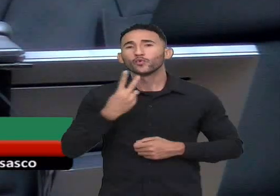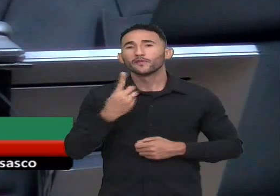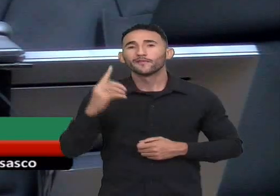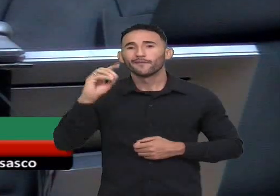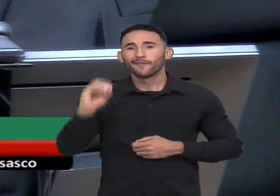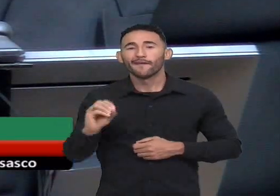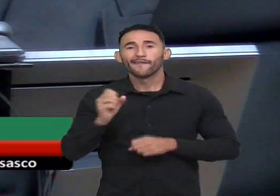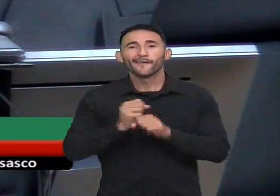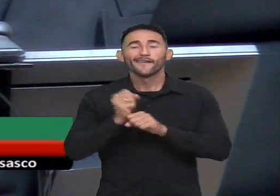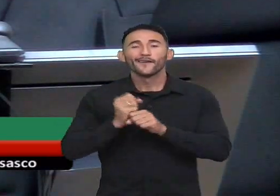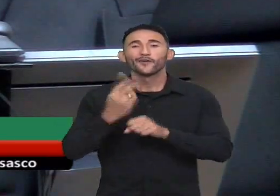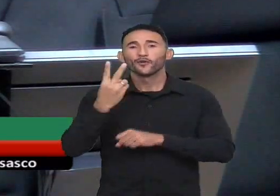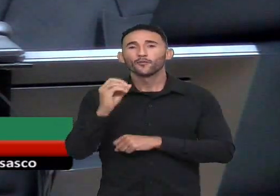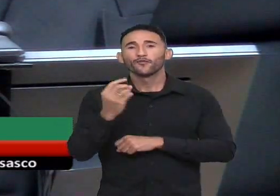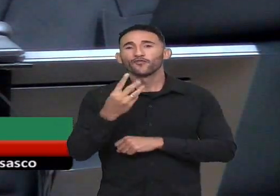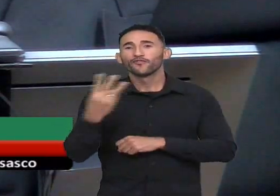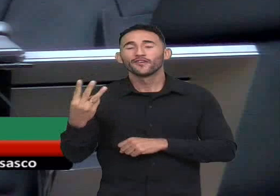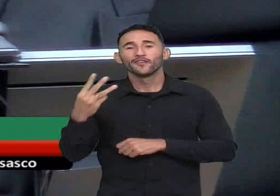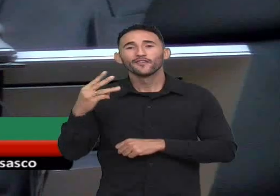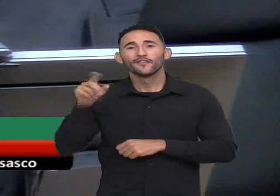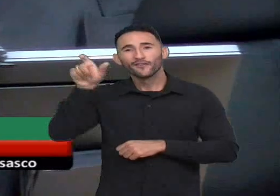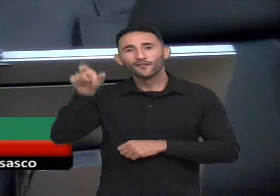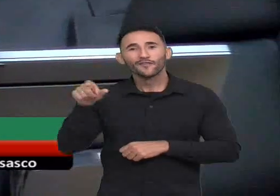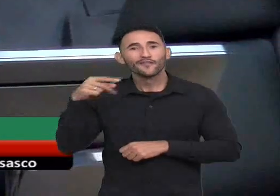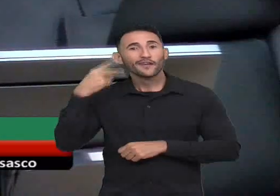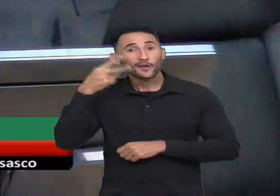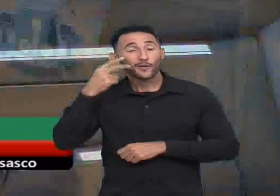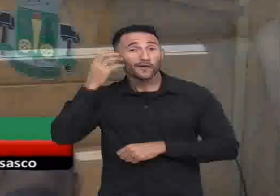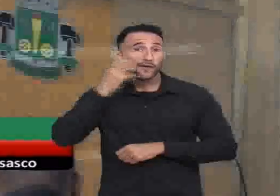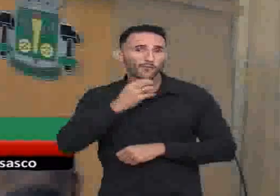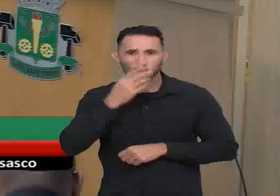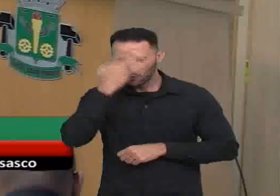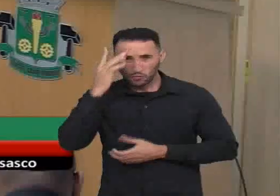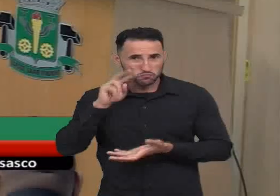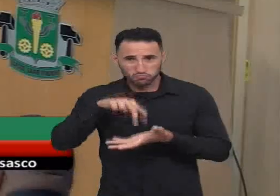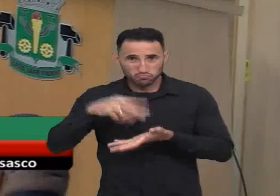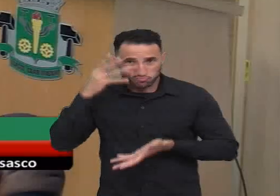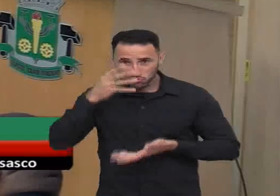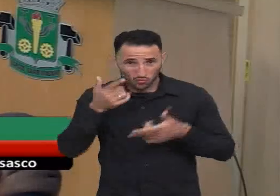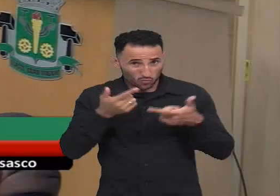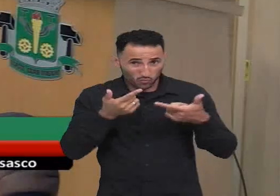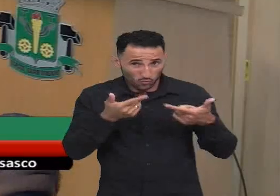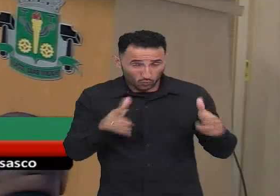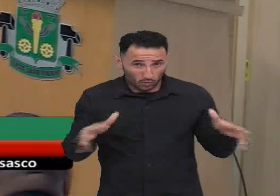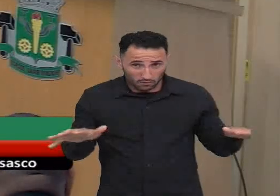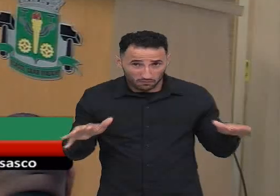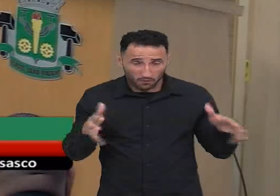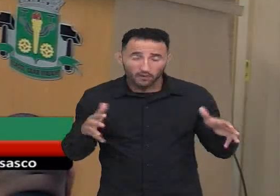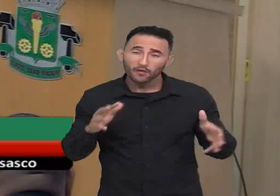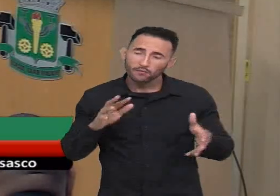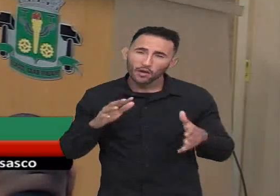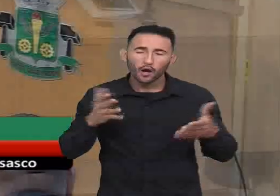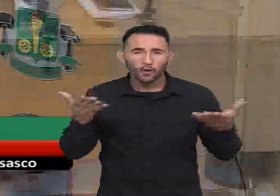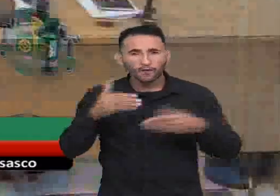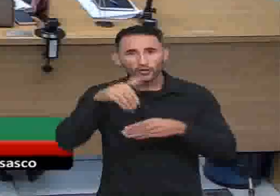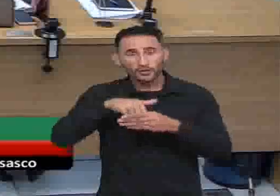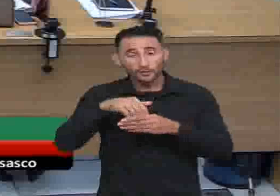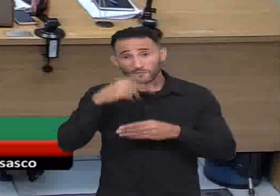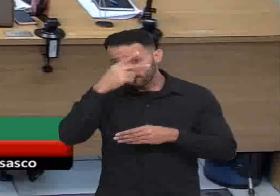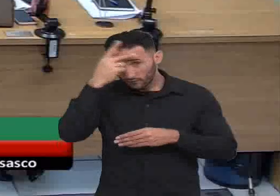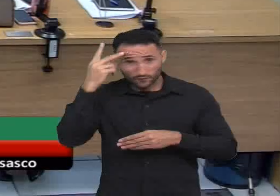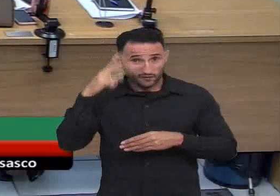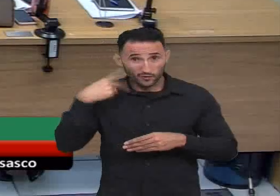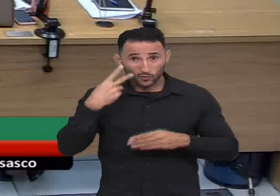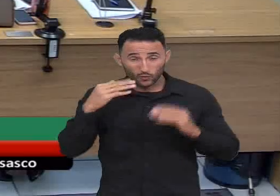de 2023, o nobre vereador Emerson Osasco. Não havendo quem queira discutir, está em votação. Os vereadores favoráveis permanecem como estão, os contrários